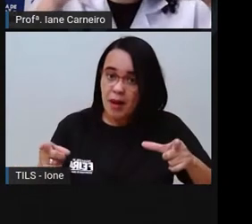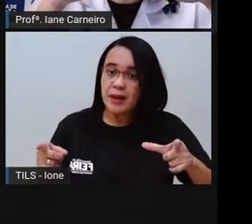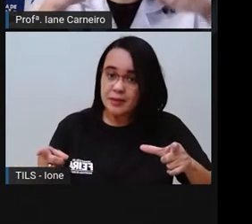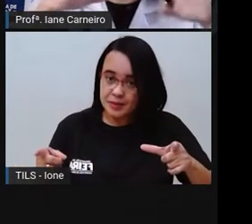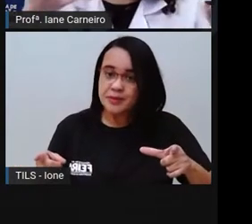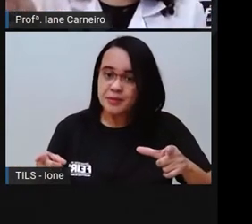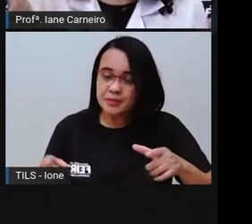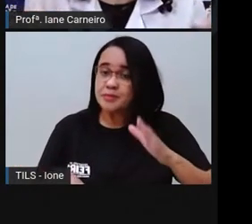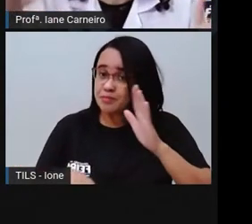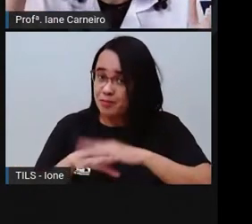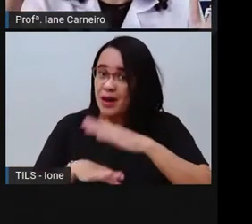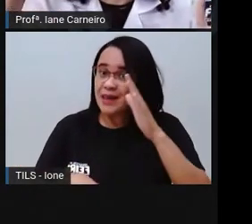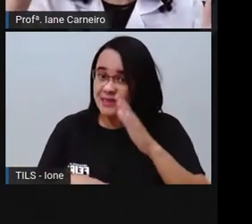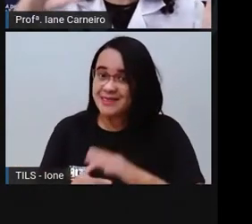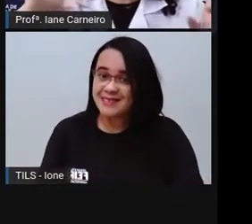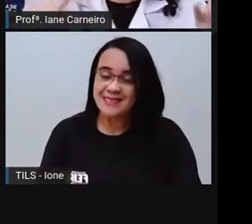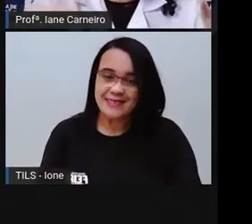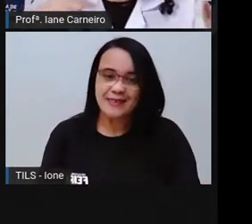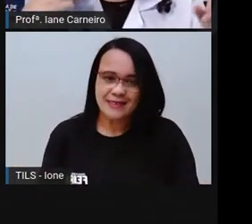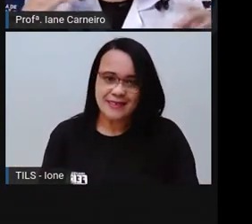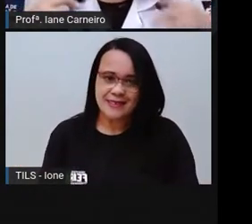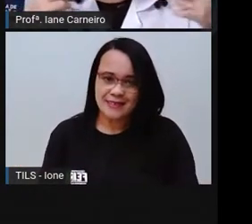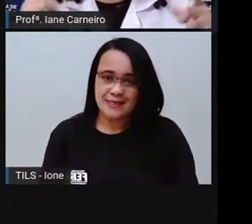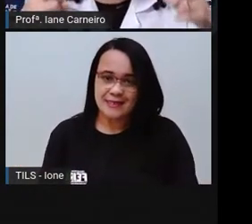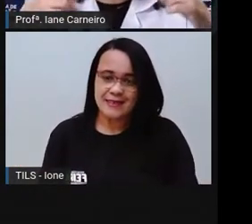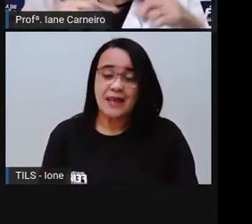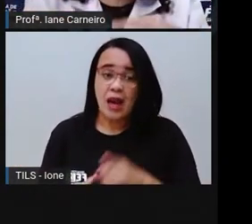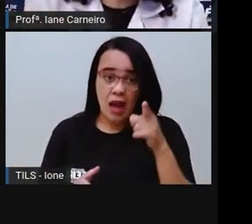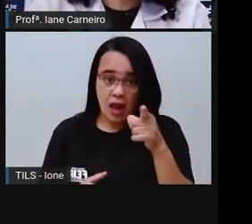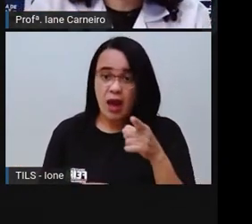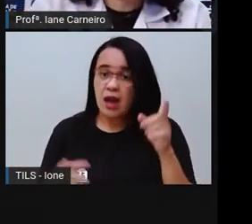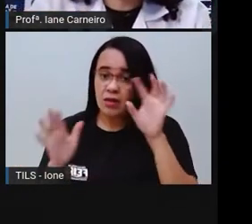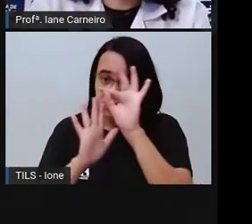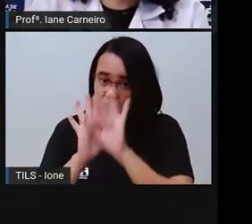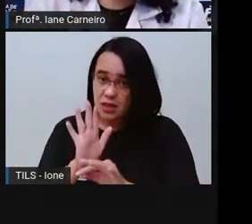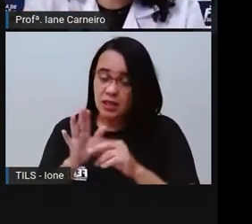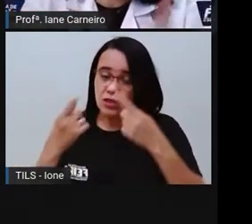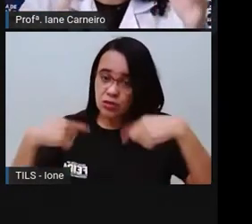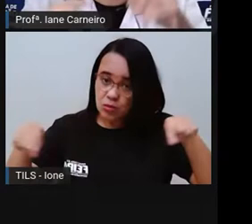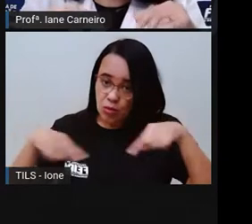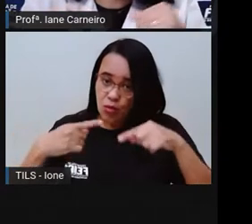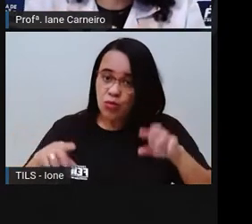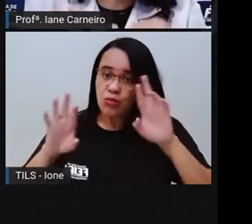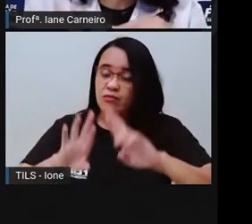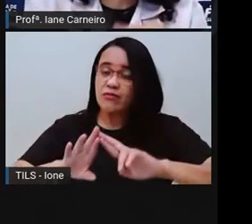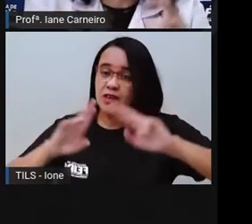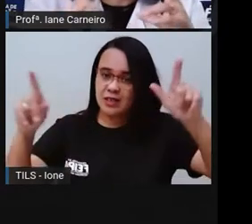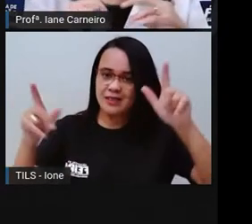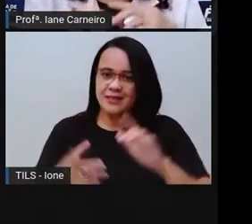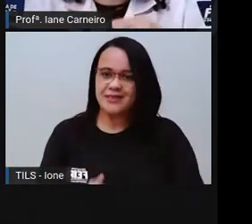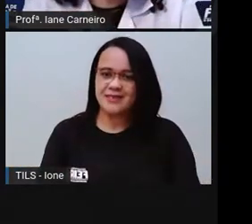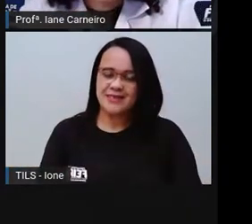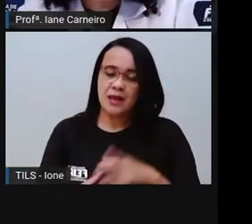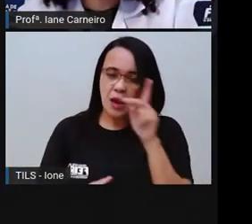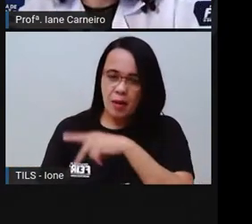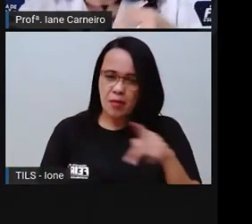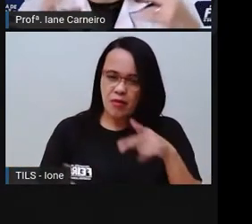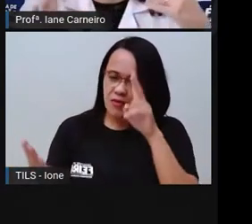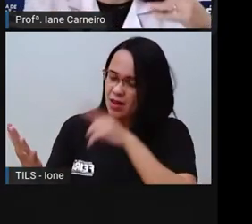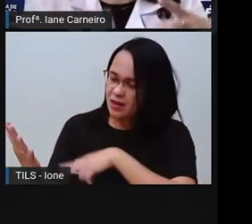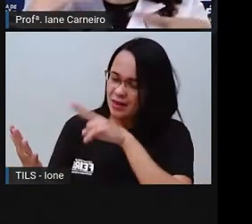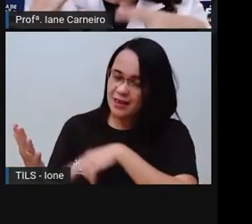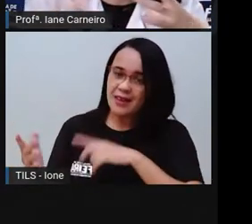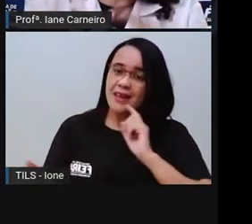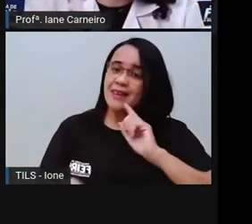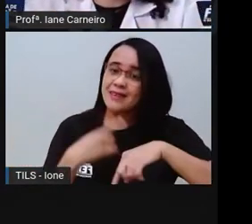tinha que usar uma escada não foi essa aqui já é um pouco diferente tá bom Então a prova ler com vocês